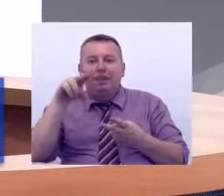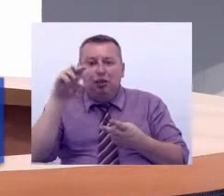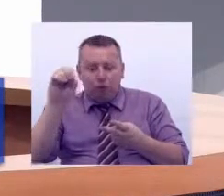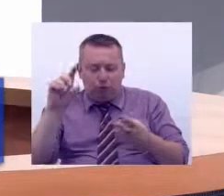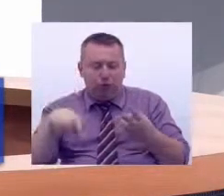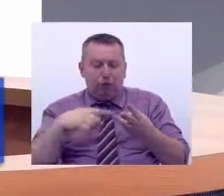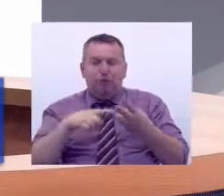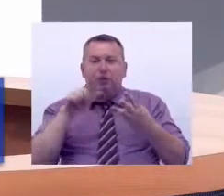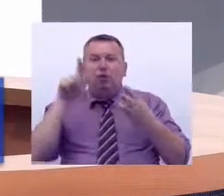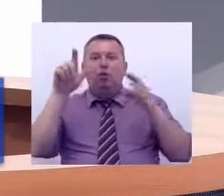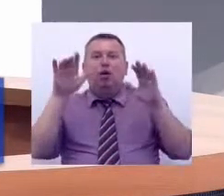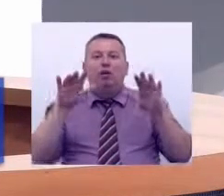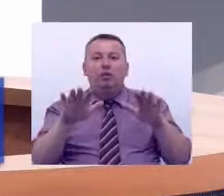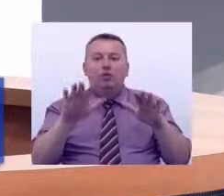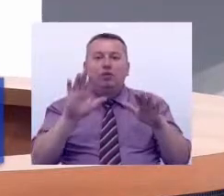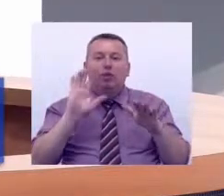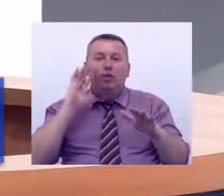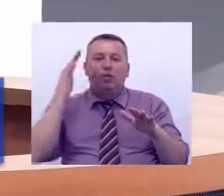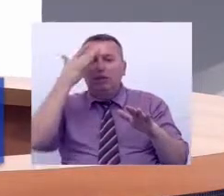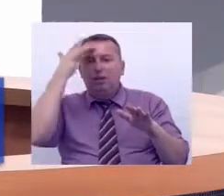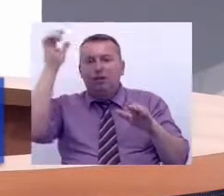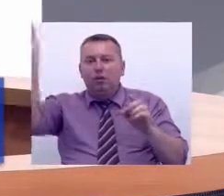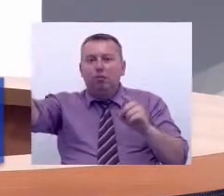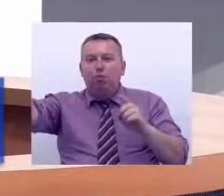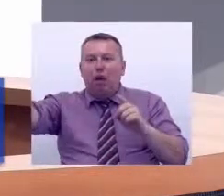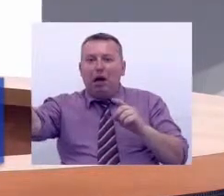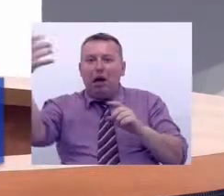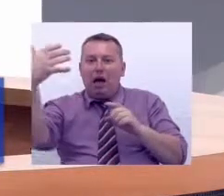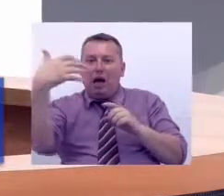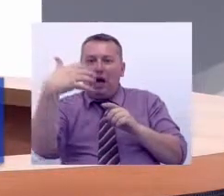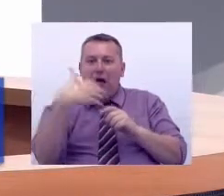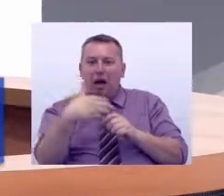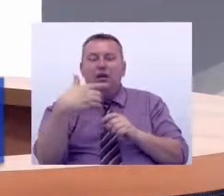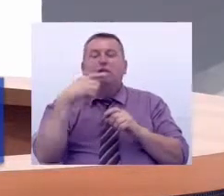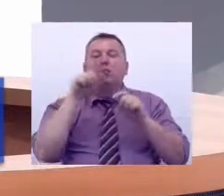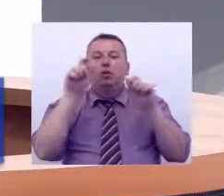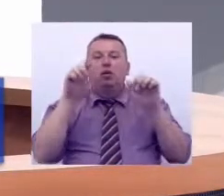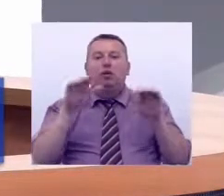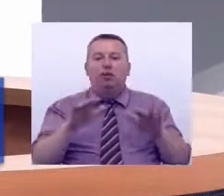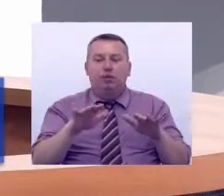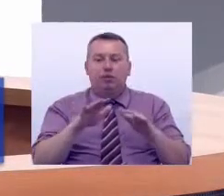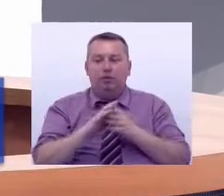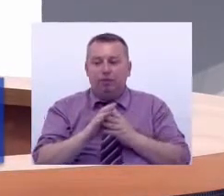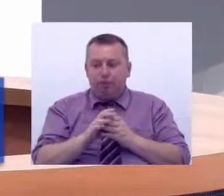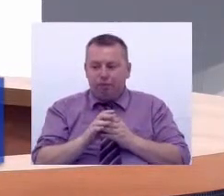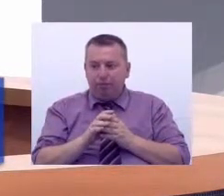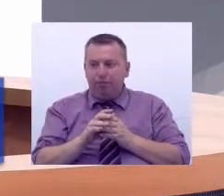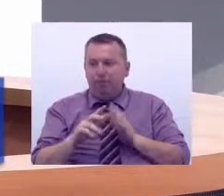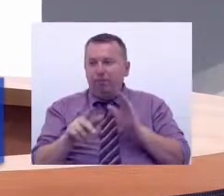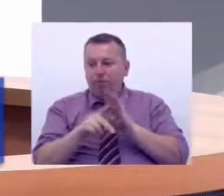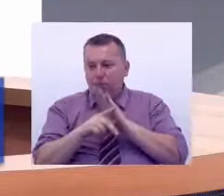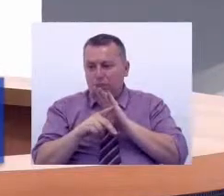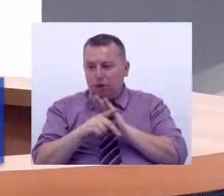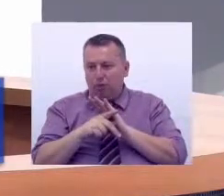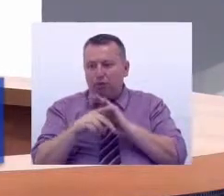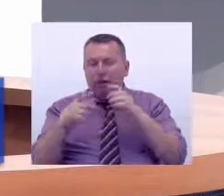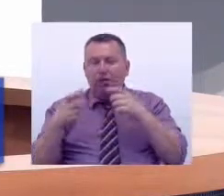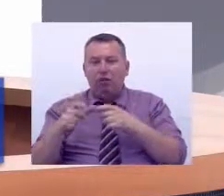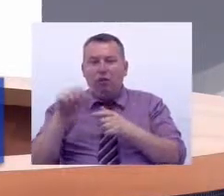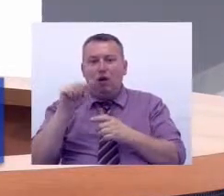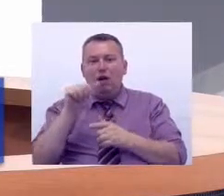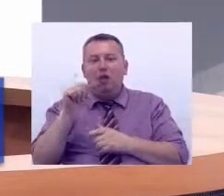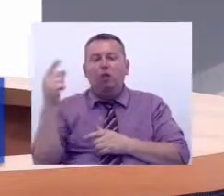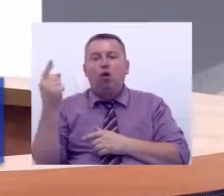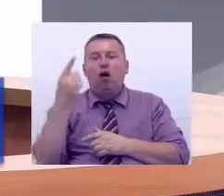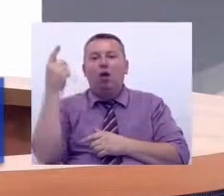Então, Guarulhos acaba sendo um polo aglutinador das cidades aqui da região do Alto Tietê, o que para nós é